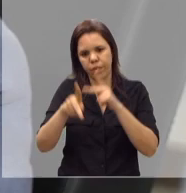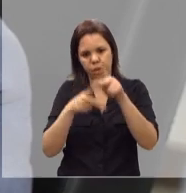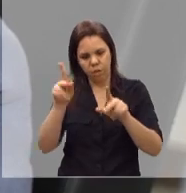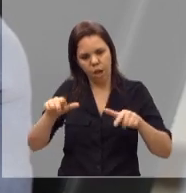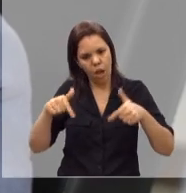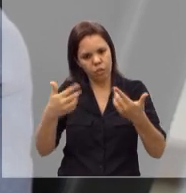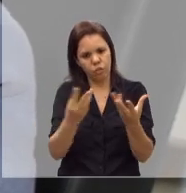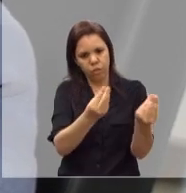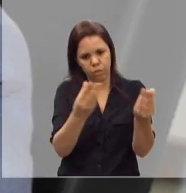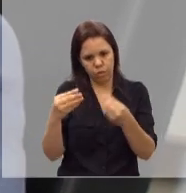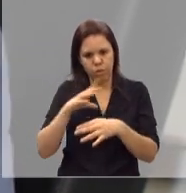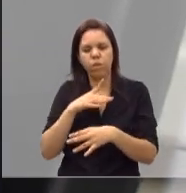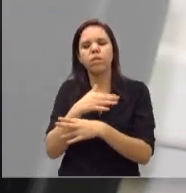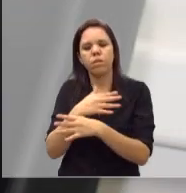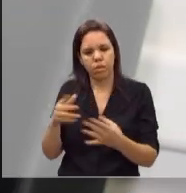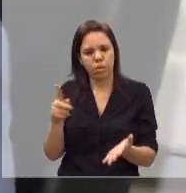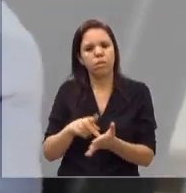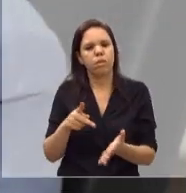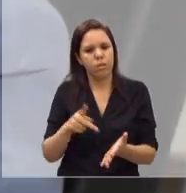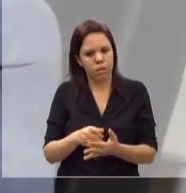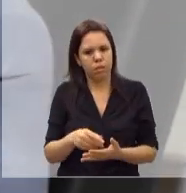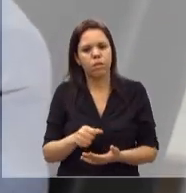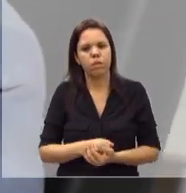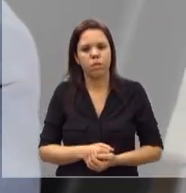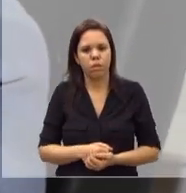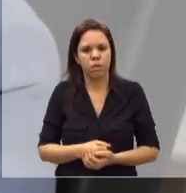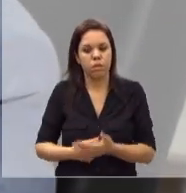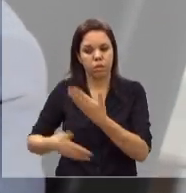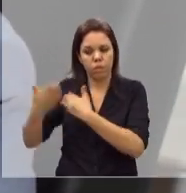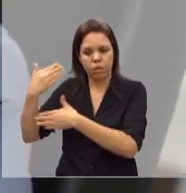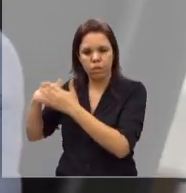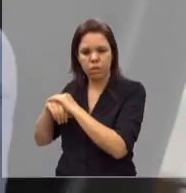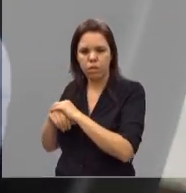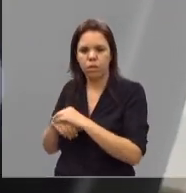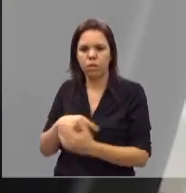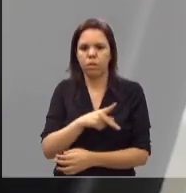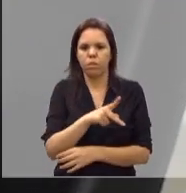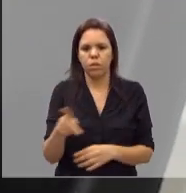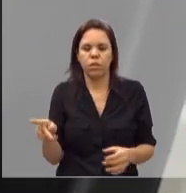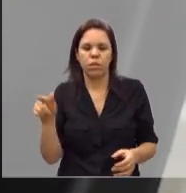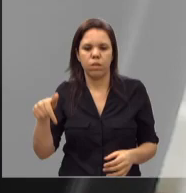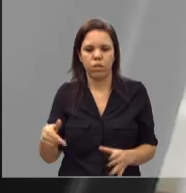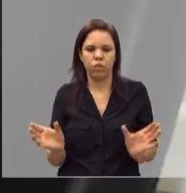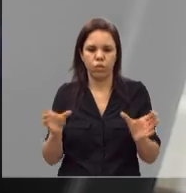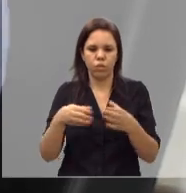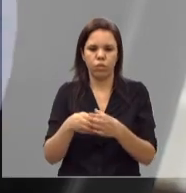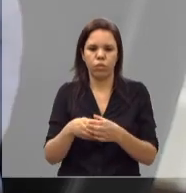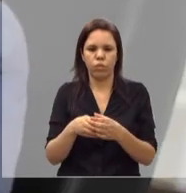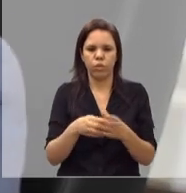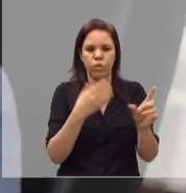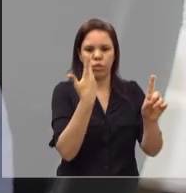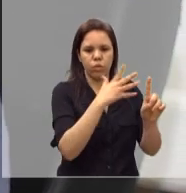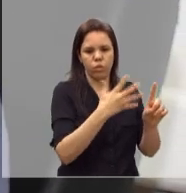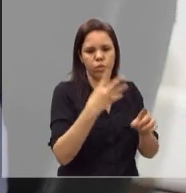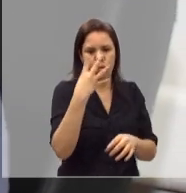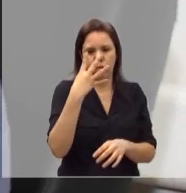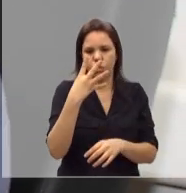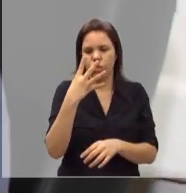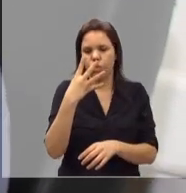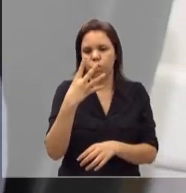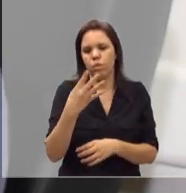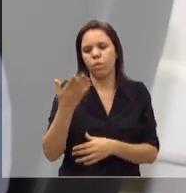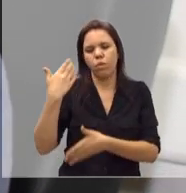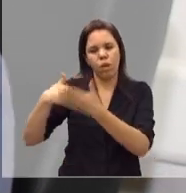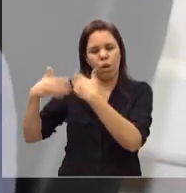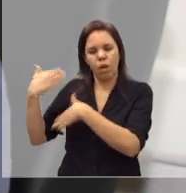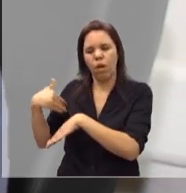muito pela cidade. É verdade, Viviane. Na época, como presidente da Comissão de Honraria, há 4 mandatos atrás,